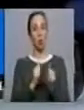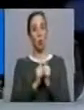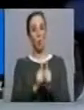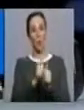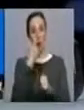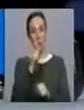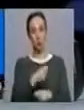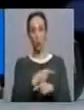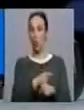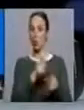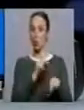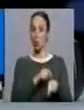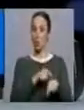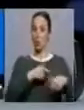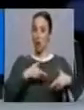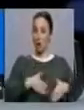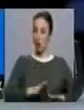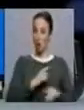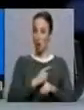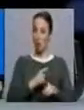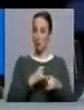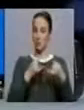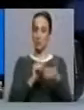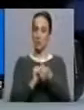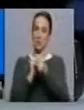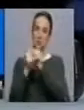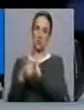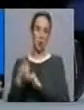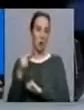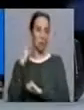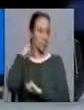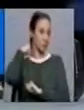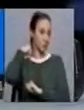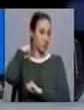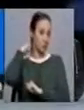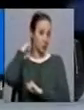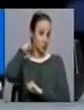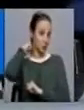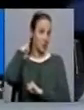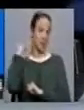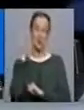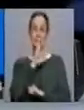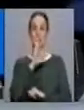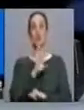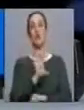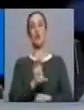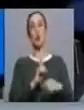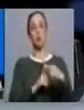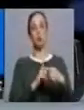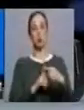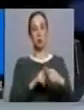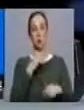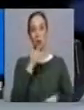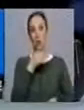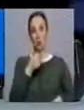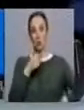sua existência e tem uma função adaptativa e quando utilizava positivamente portanto temos a falar do